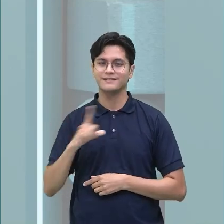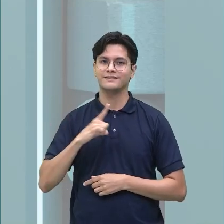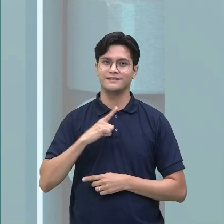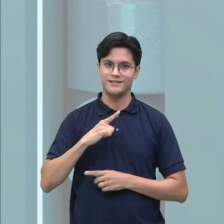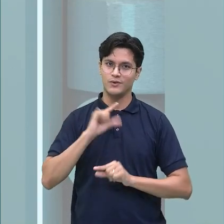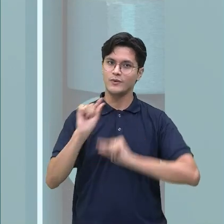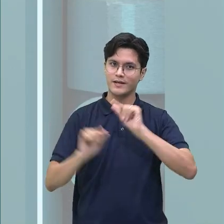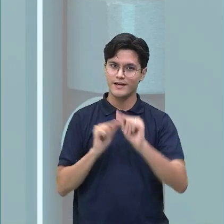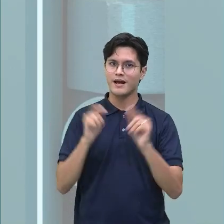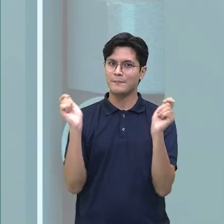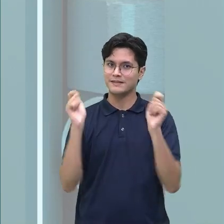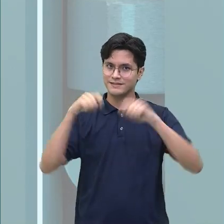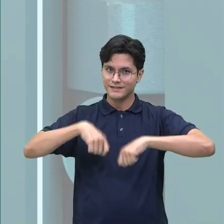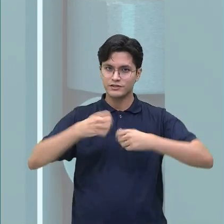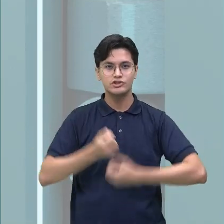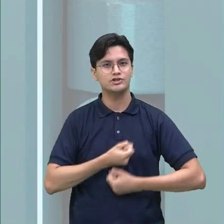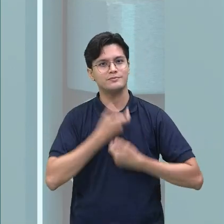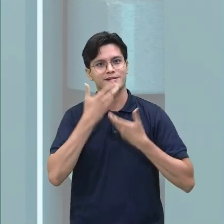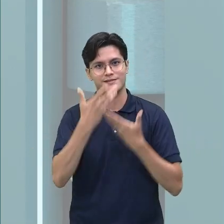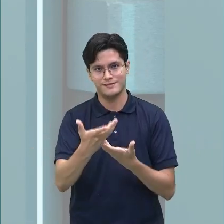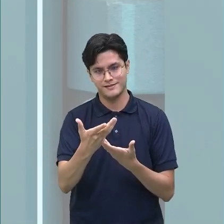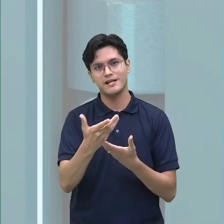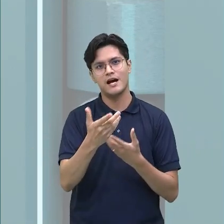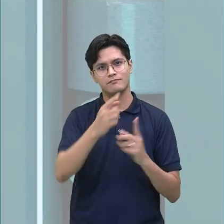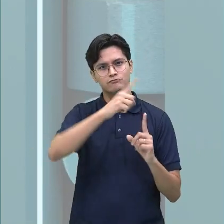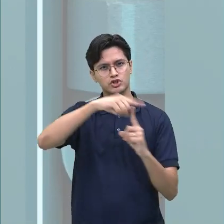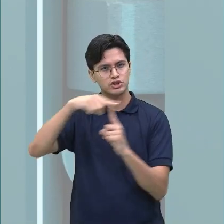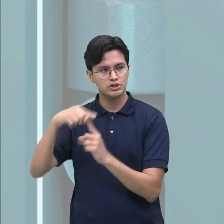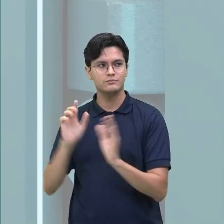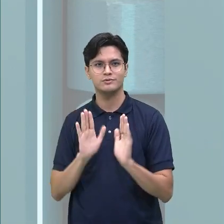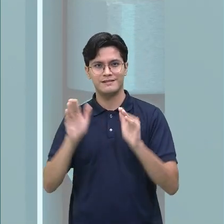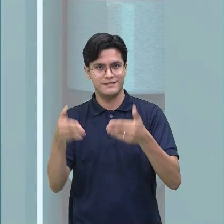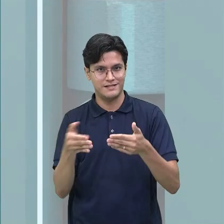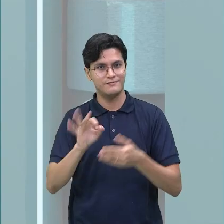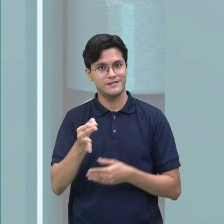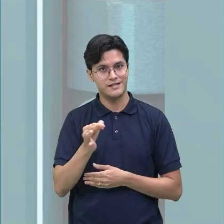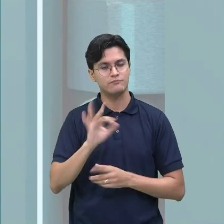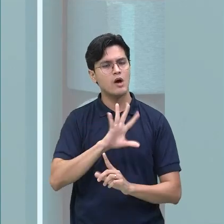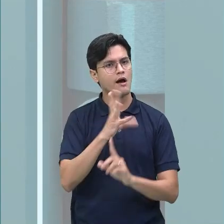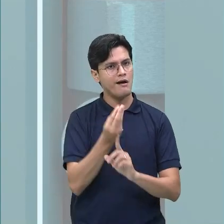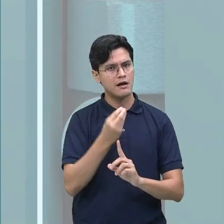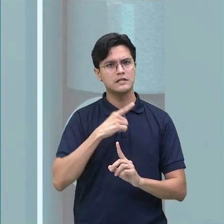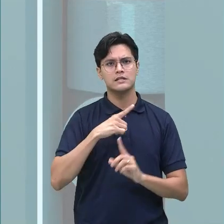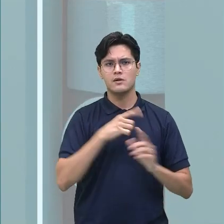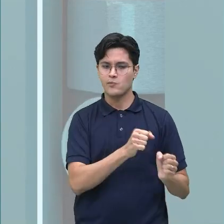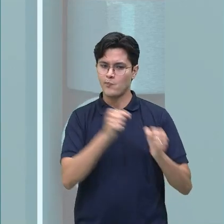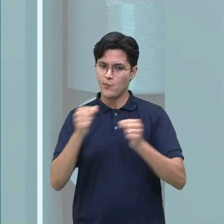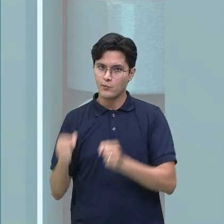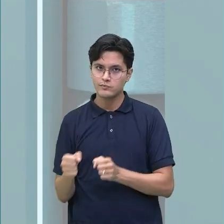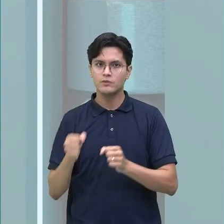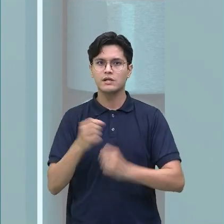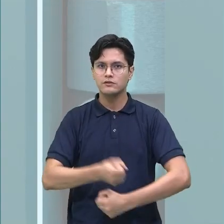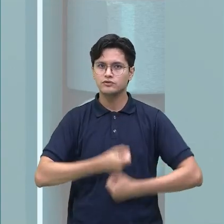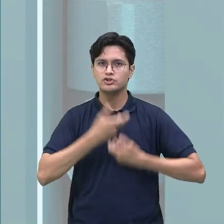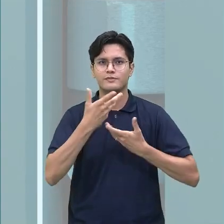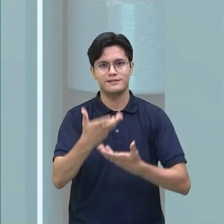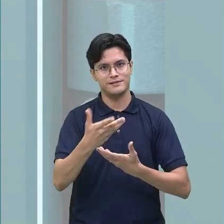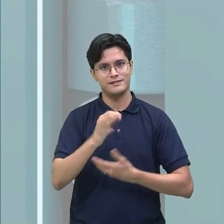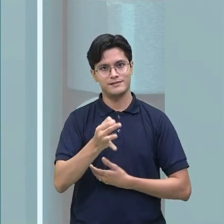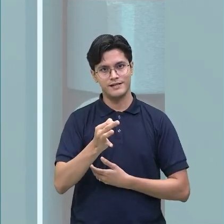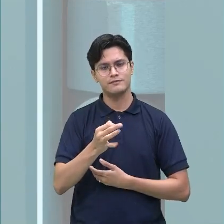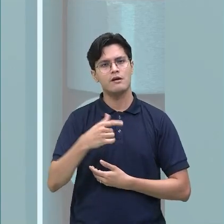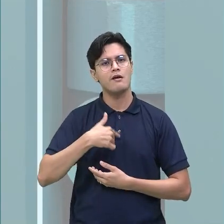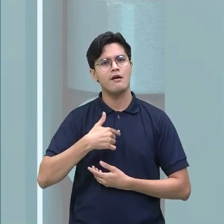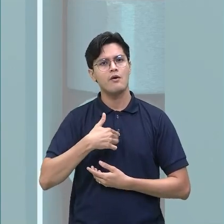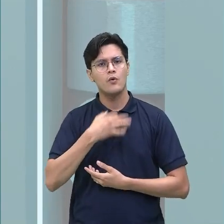com o espectador. A arte tem esse poder. Não precisa nem falar, o espectador ele sente. Eu sempre digo que eu amo a arte, porque